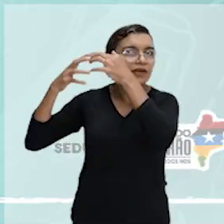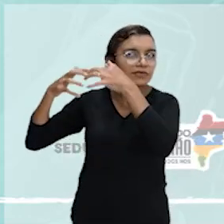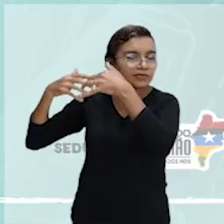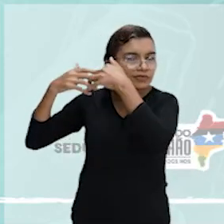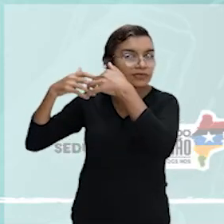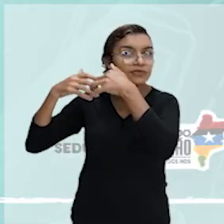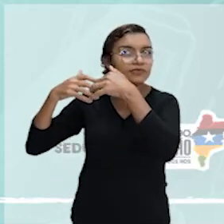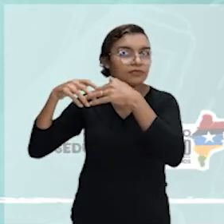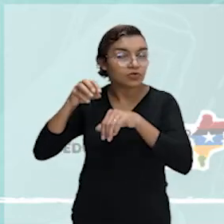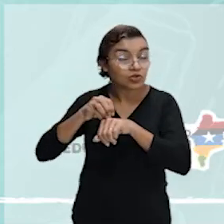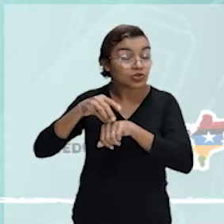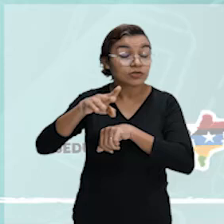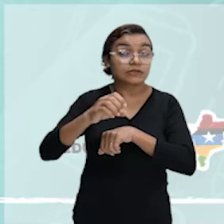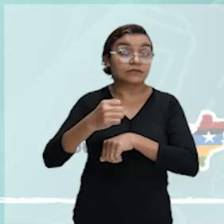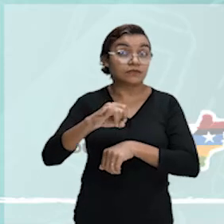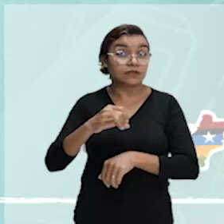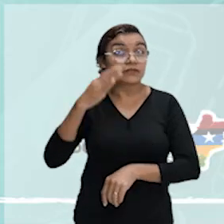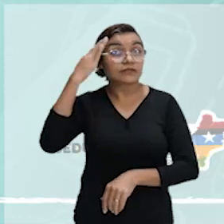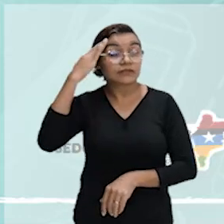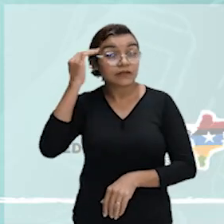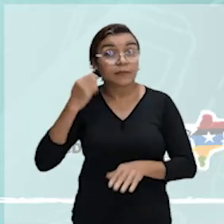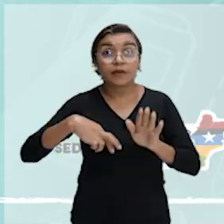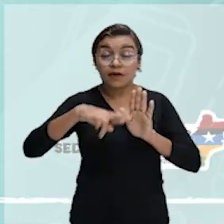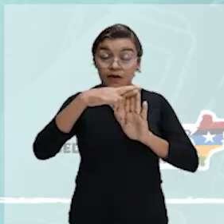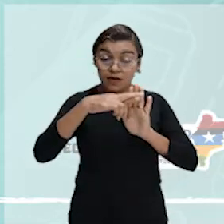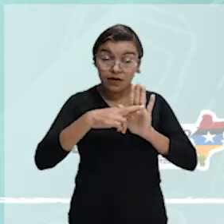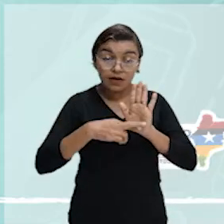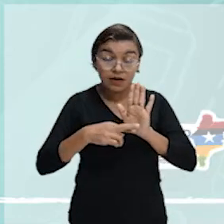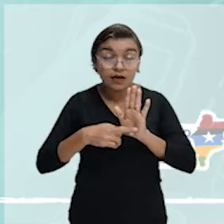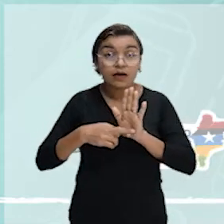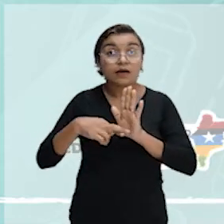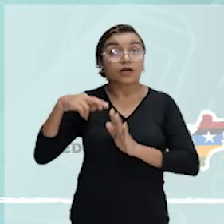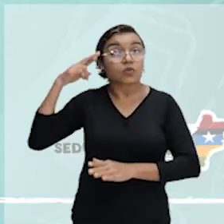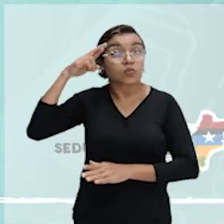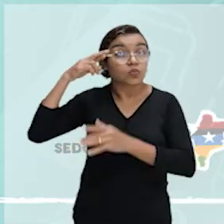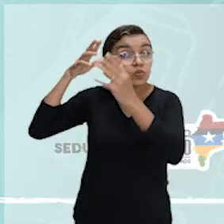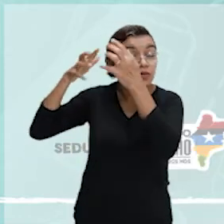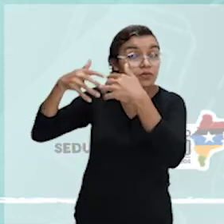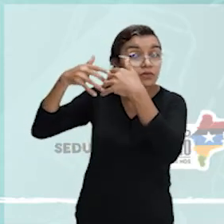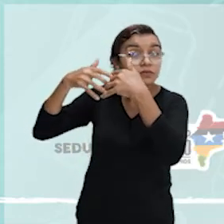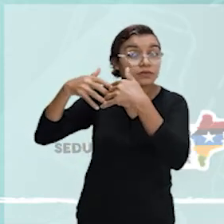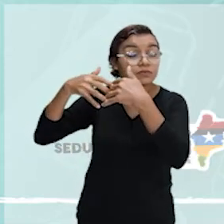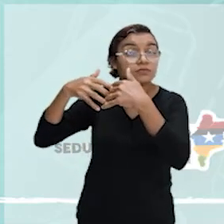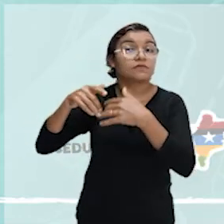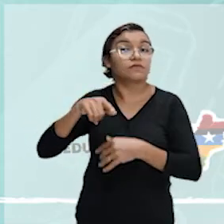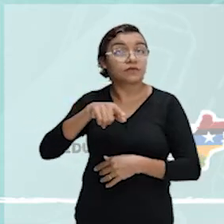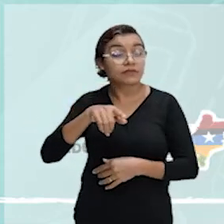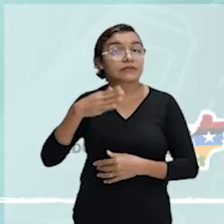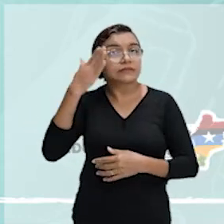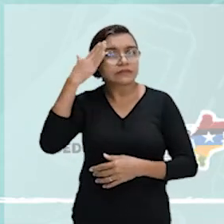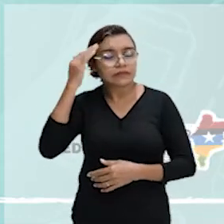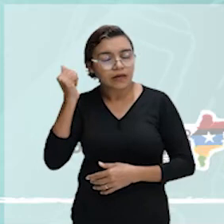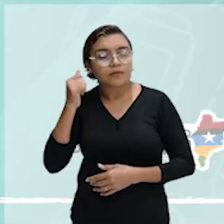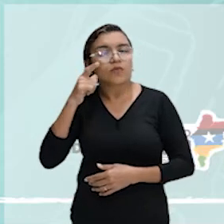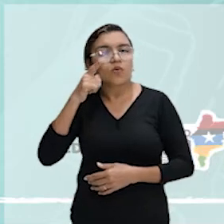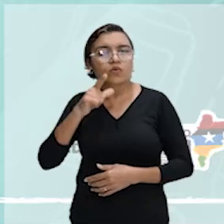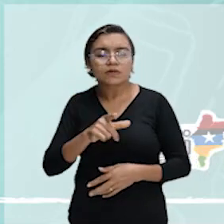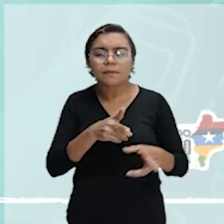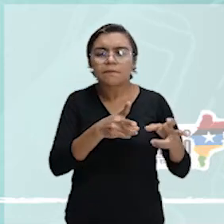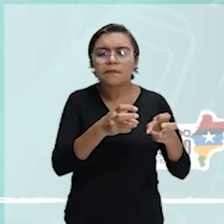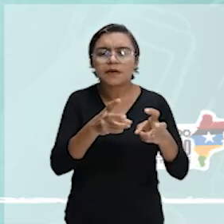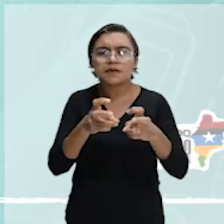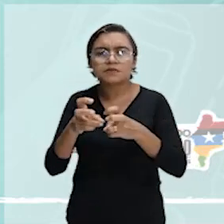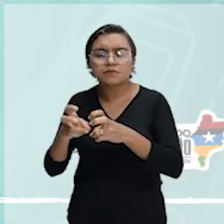Pega essa dica. Se você domina as regras do silogismo, se você domina a estrutura do pensamento silogístico, se você consegue